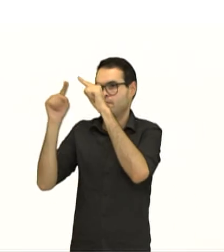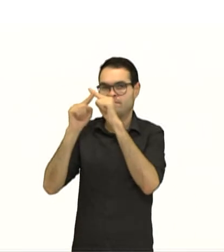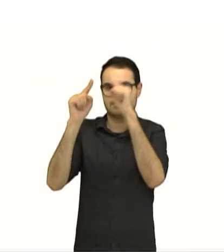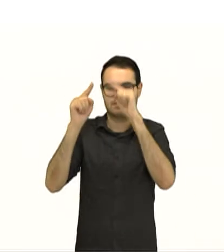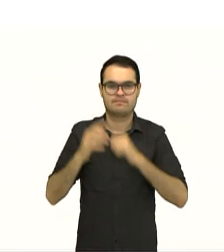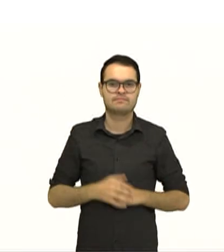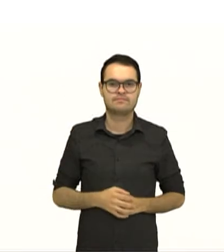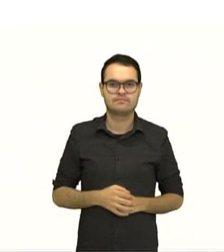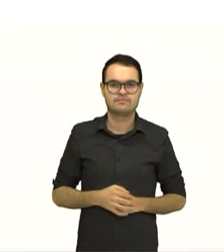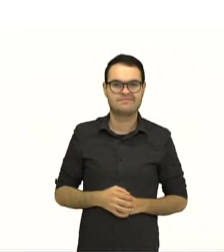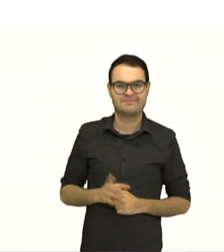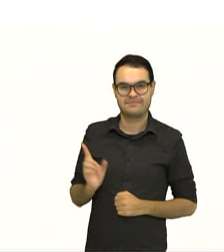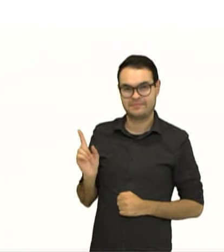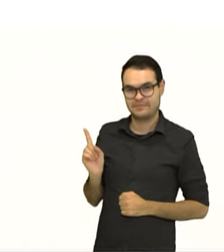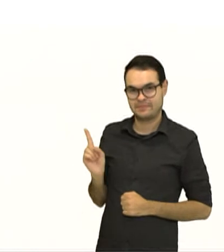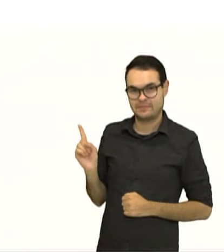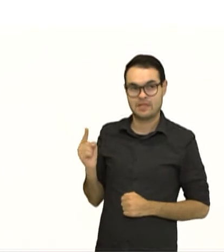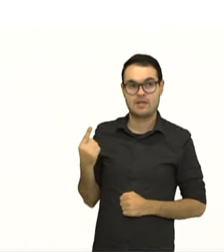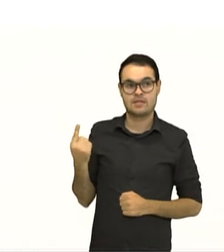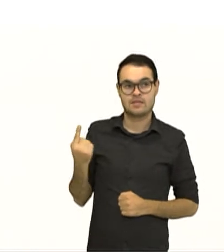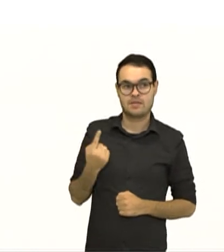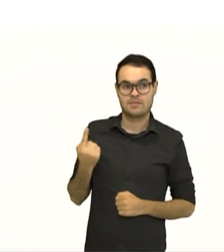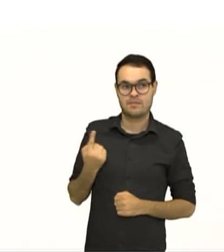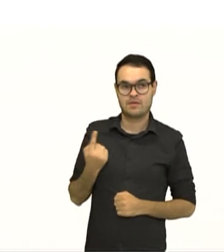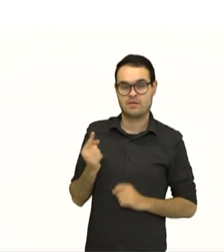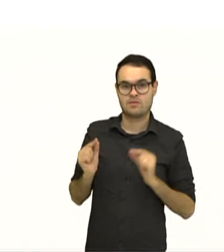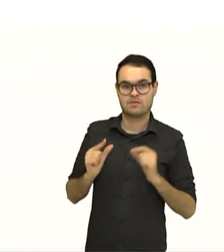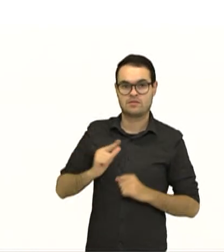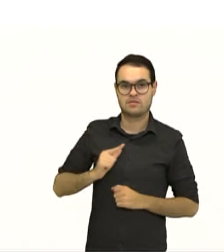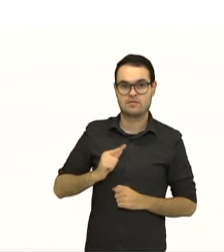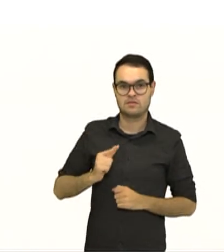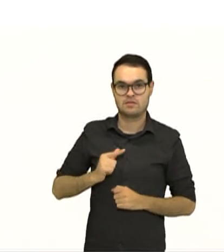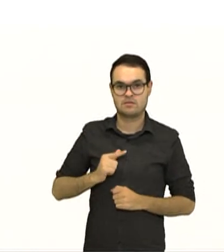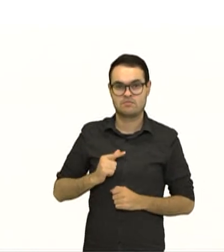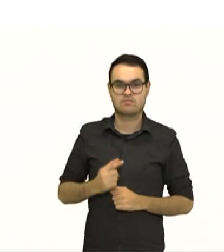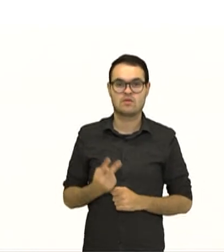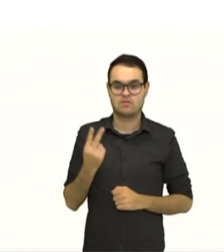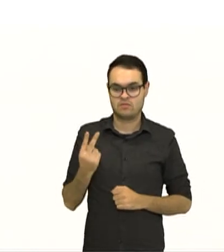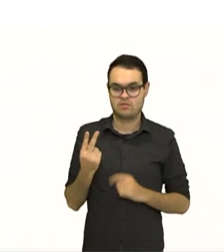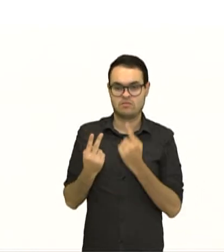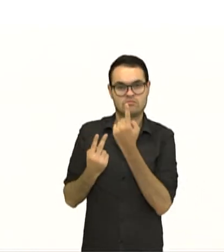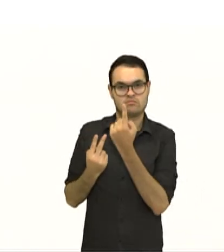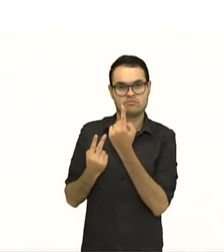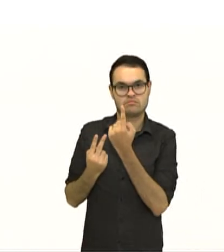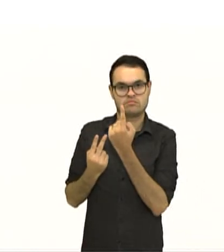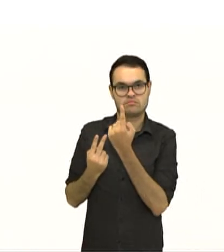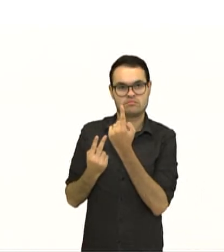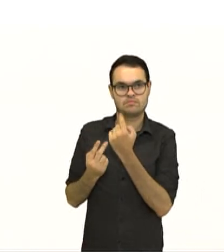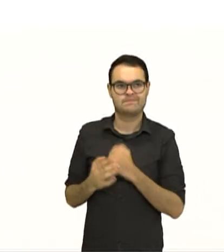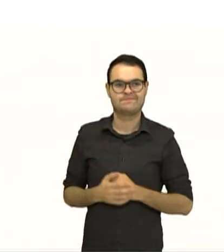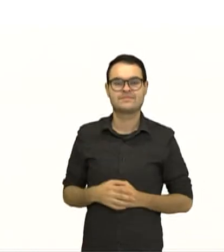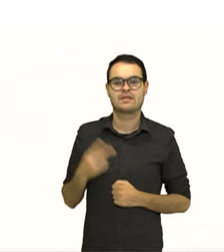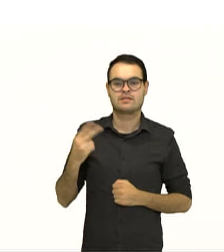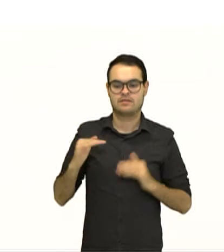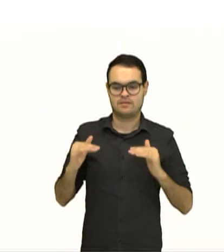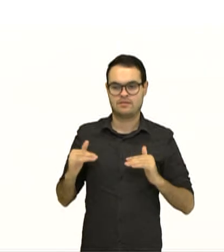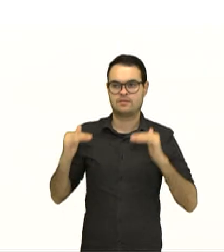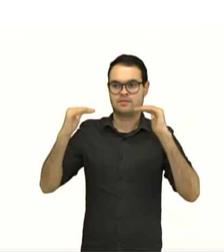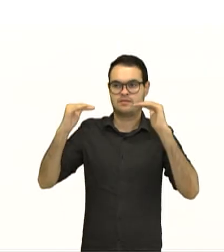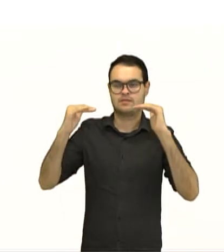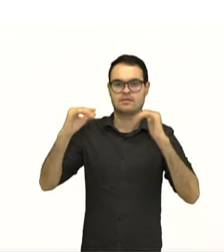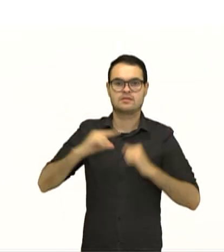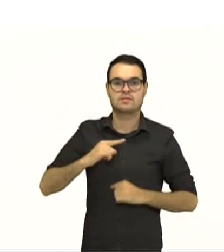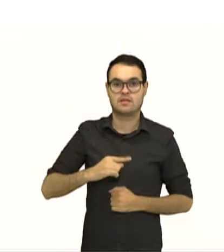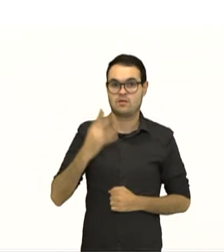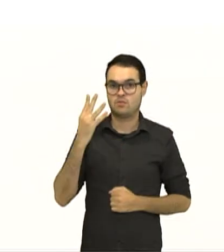Ó? Nessa primeira linhagem aqui, a gente vai ter o 2 elevado a 1, que vai dar 2. Na segunda, a gente vai ter